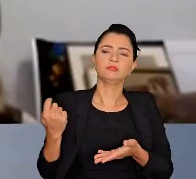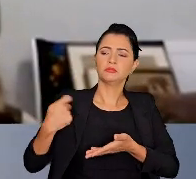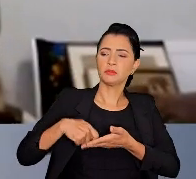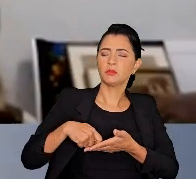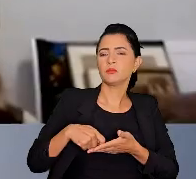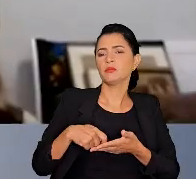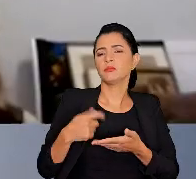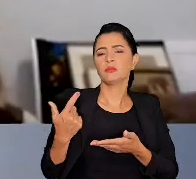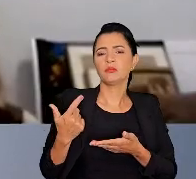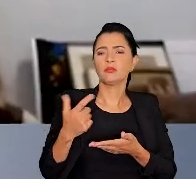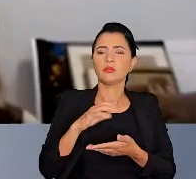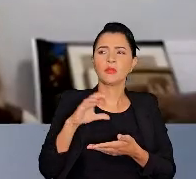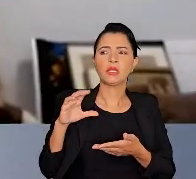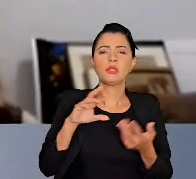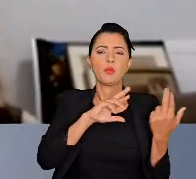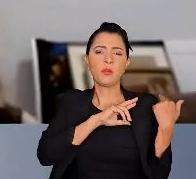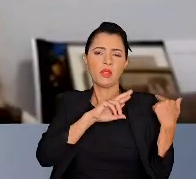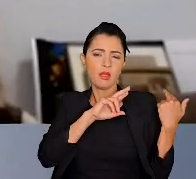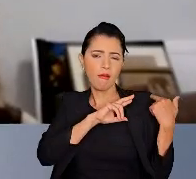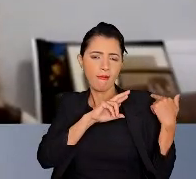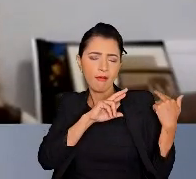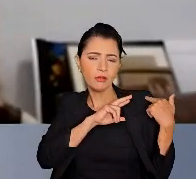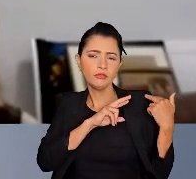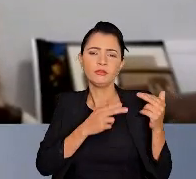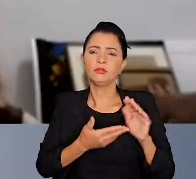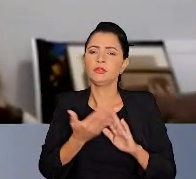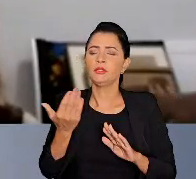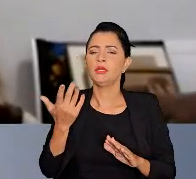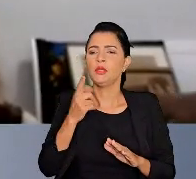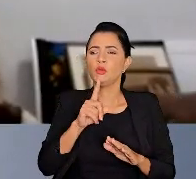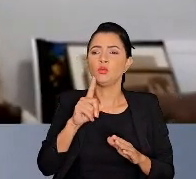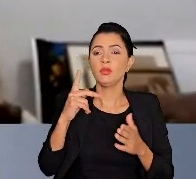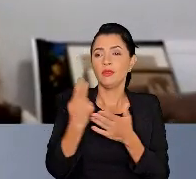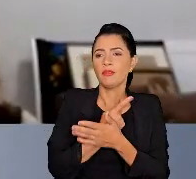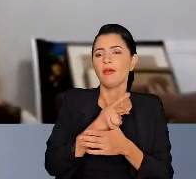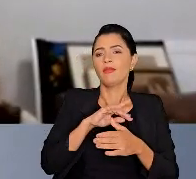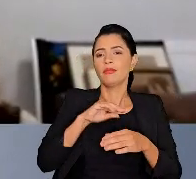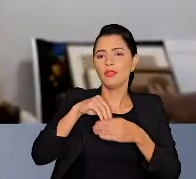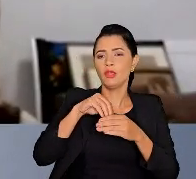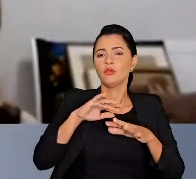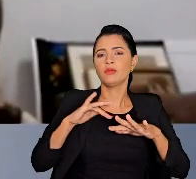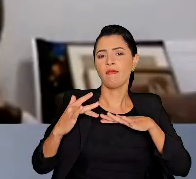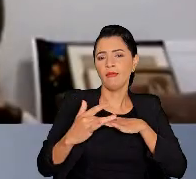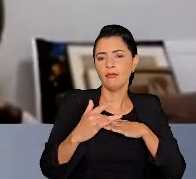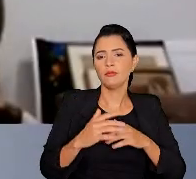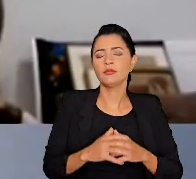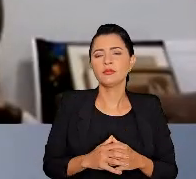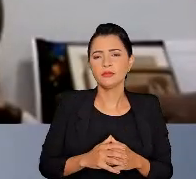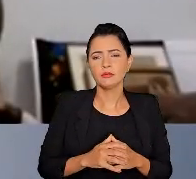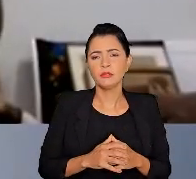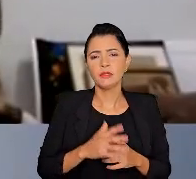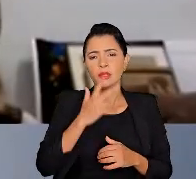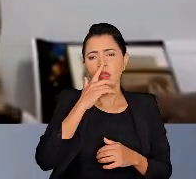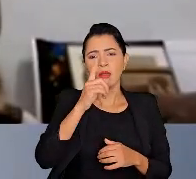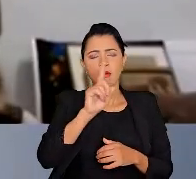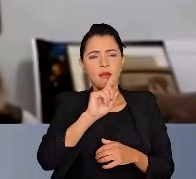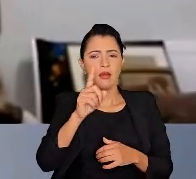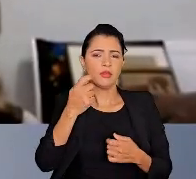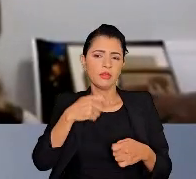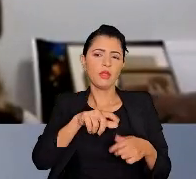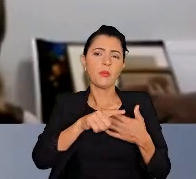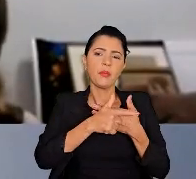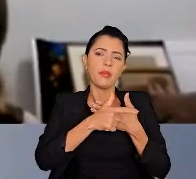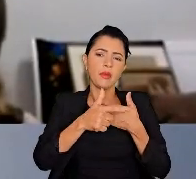qualquer responsabilidade pelo que circula nas suas redes. Não acho que devam ter o papel